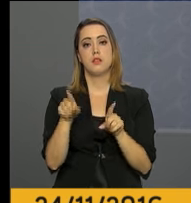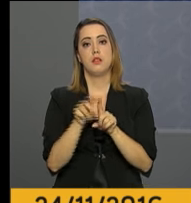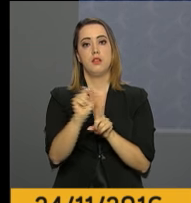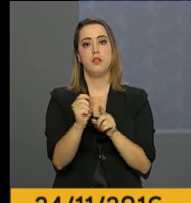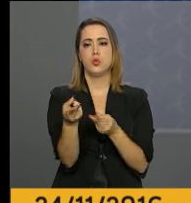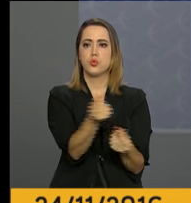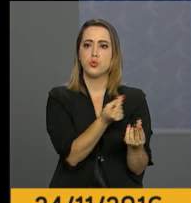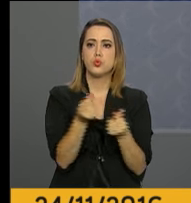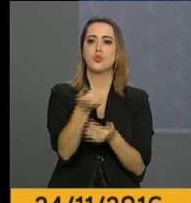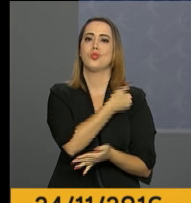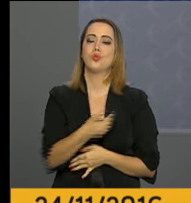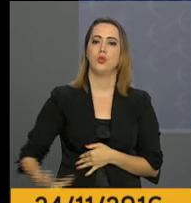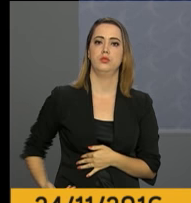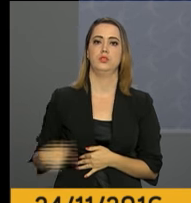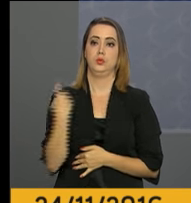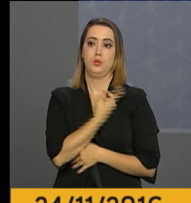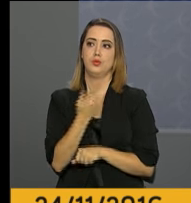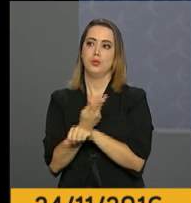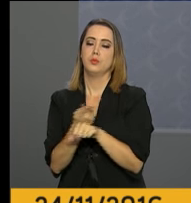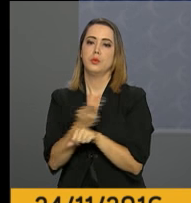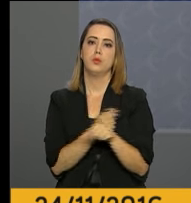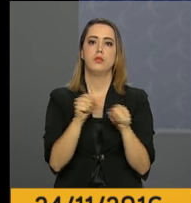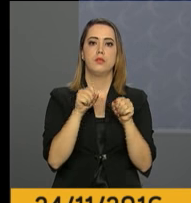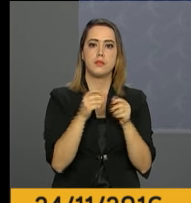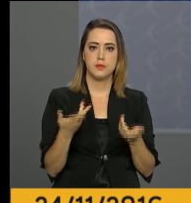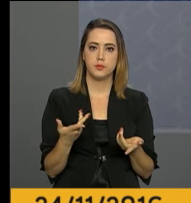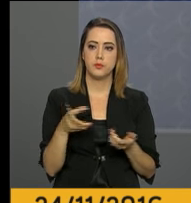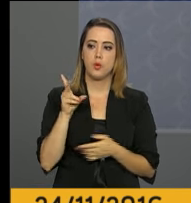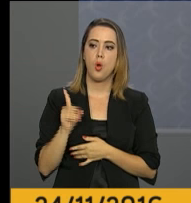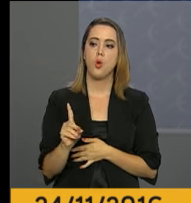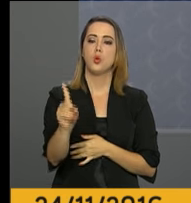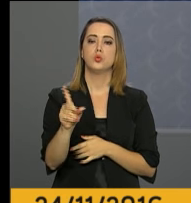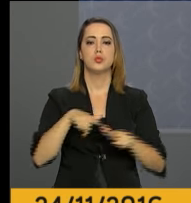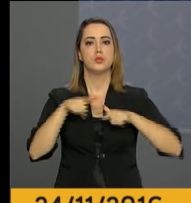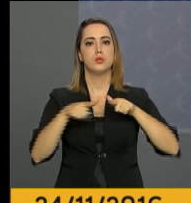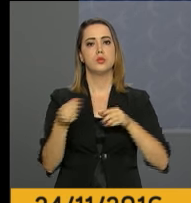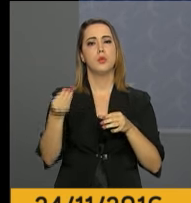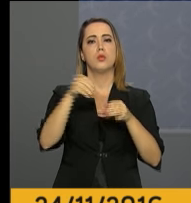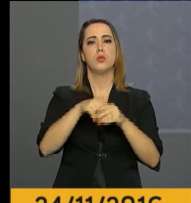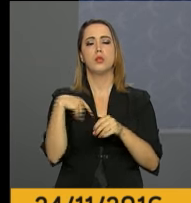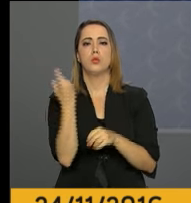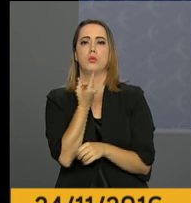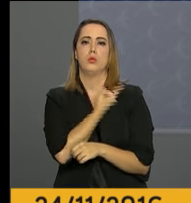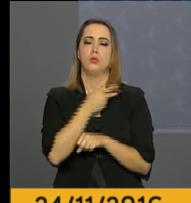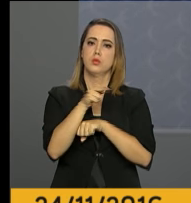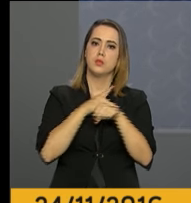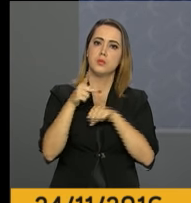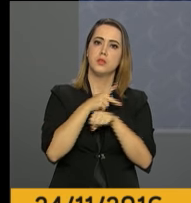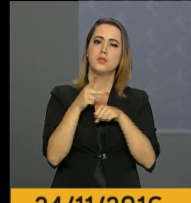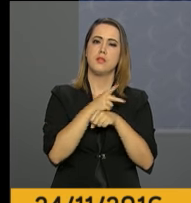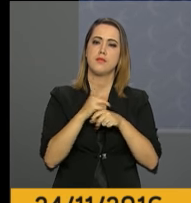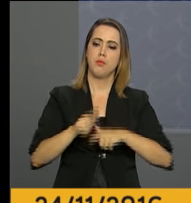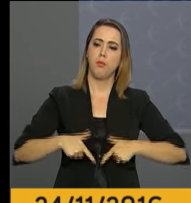é isso que estamos buscando fazer a história dos direitos do trabalhador em nosso país e da composição de litígios entre